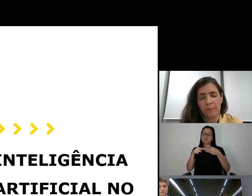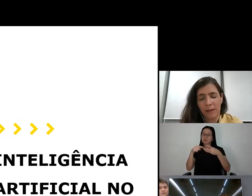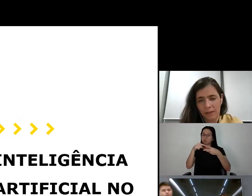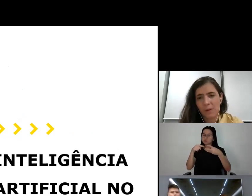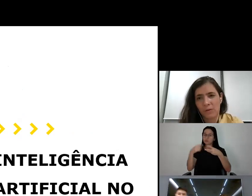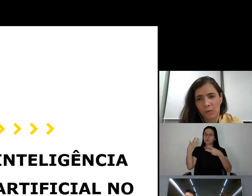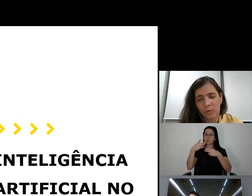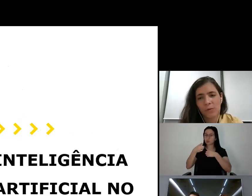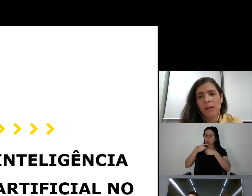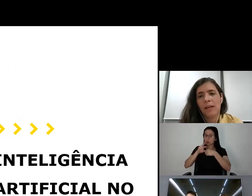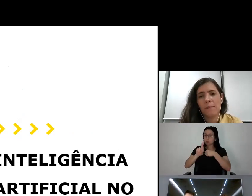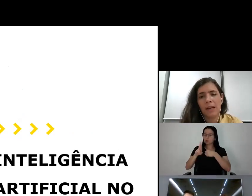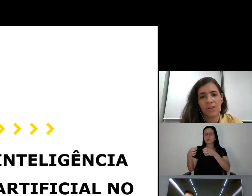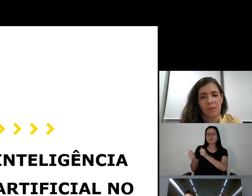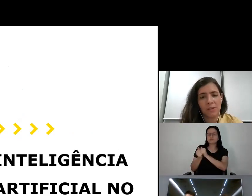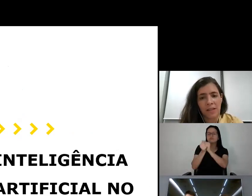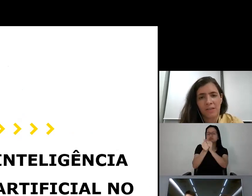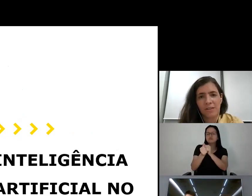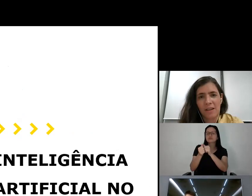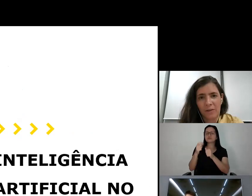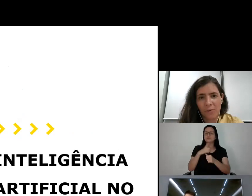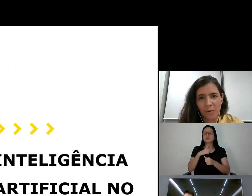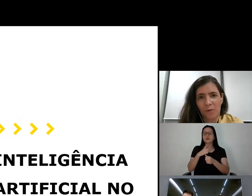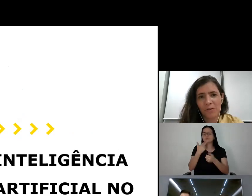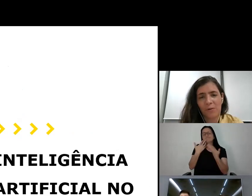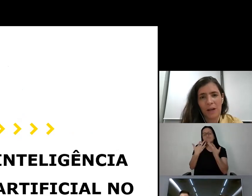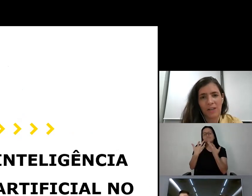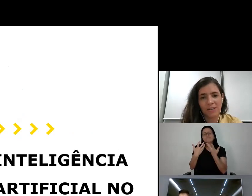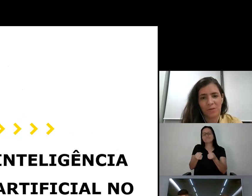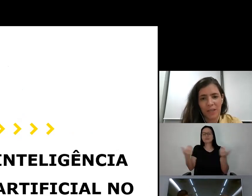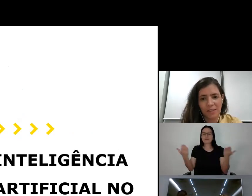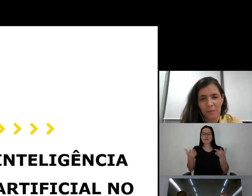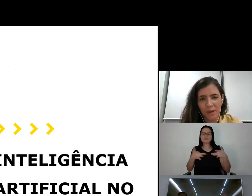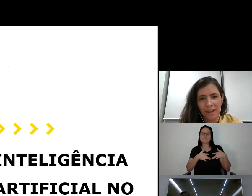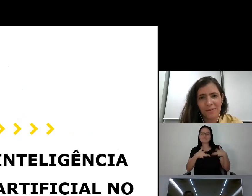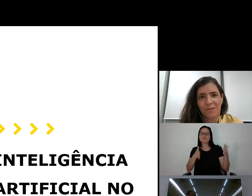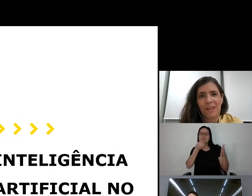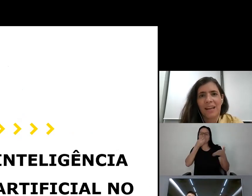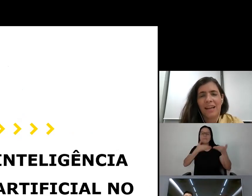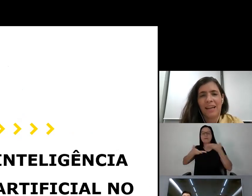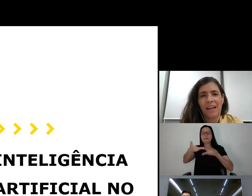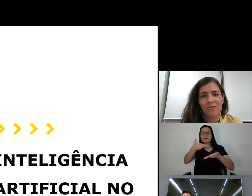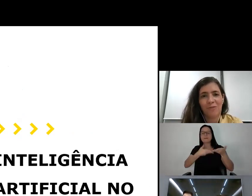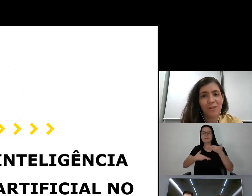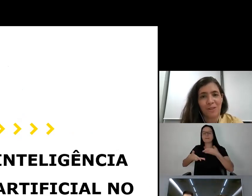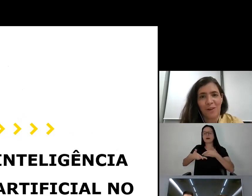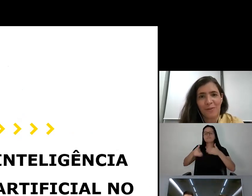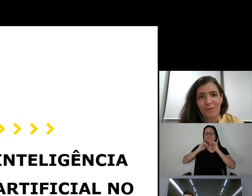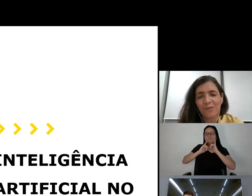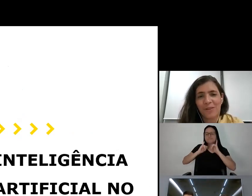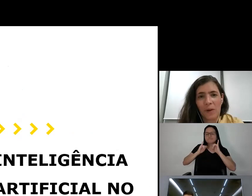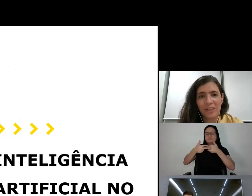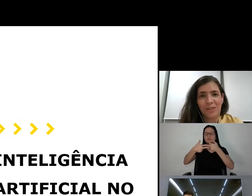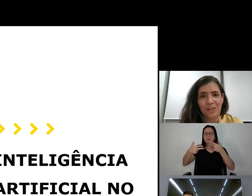doutor Matheus Matsuno pela generosidade de estar aqui conosco, compartilhar seus conhecimentos. Os doutores que